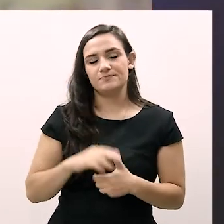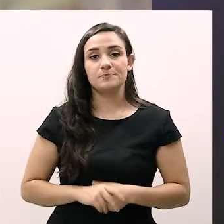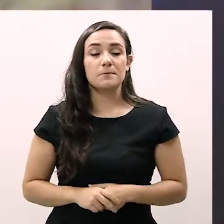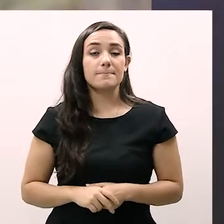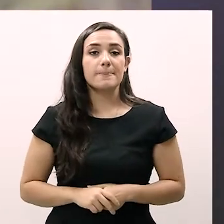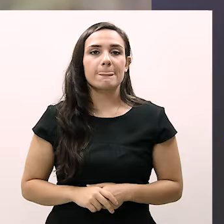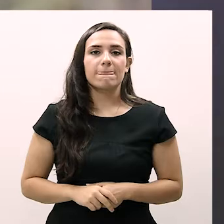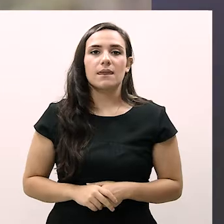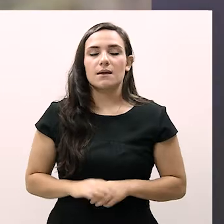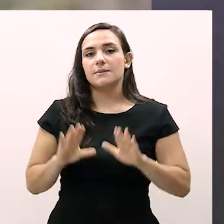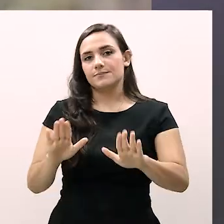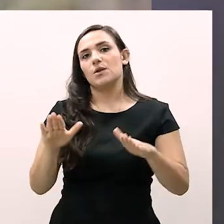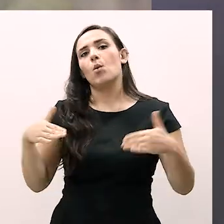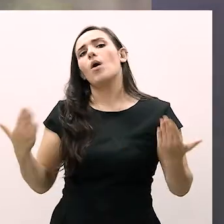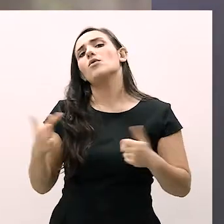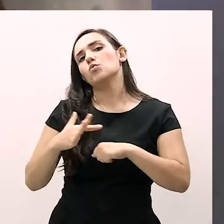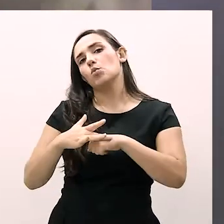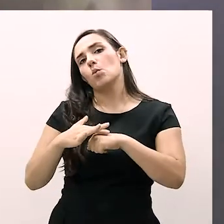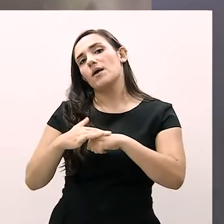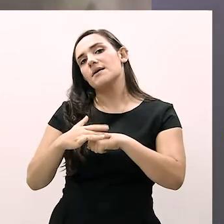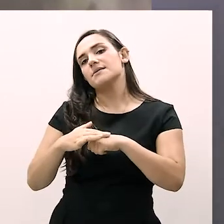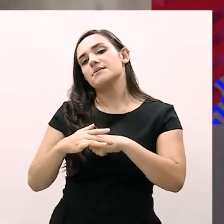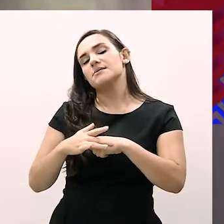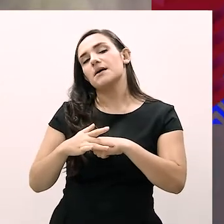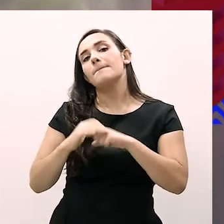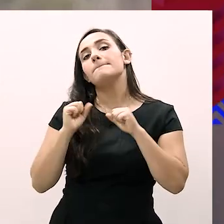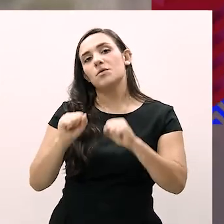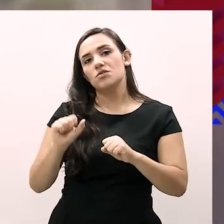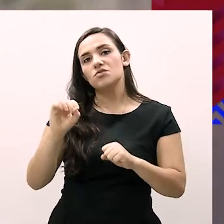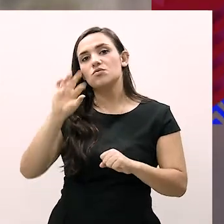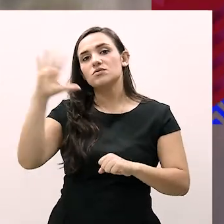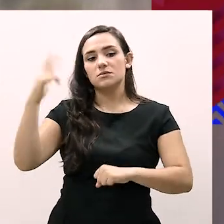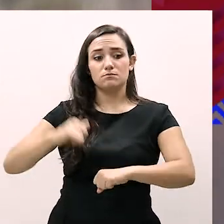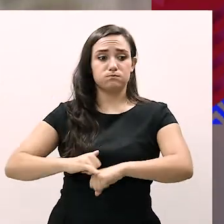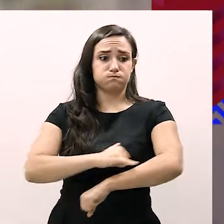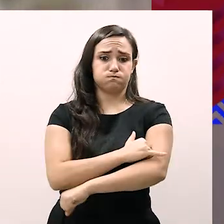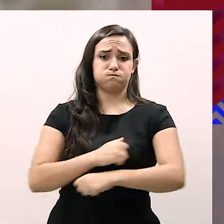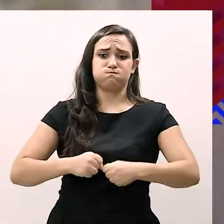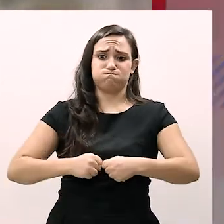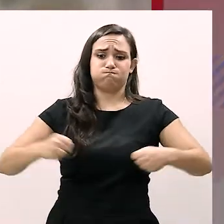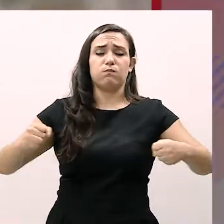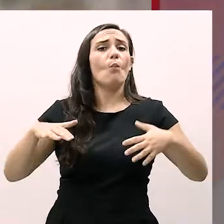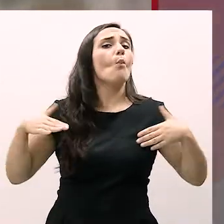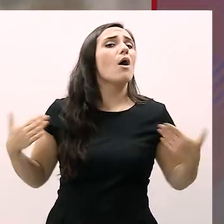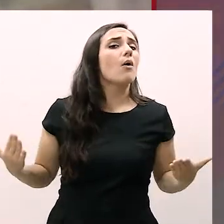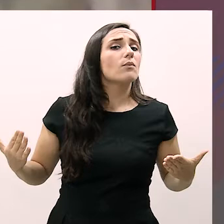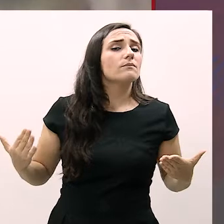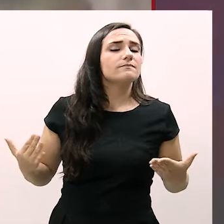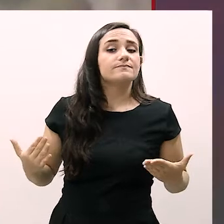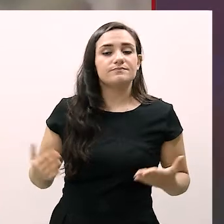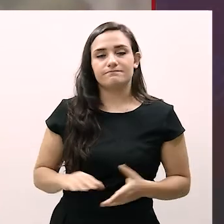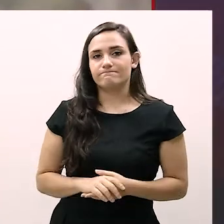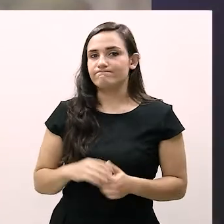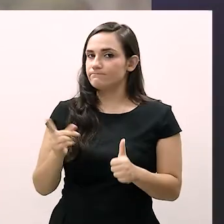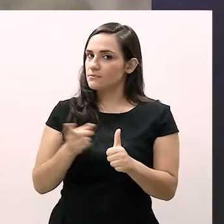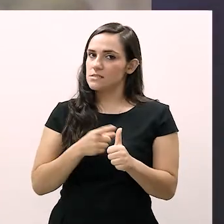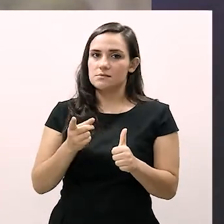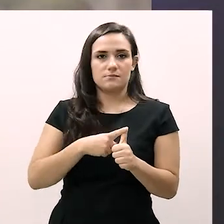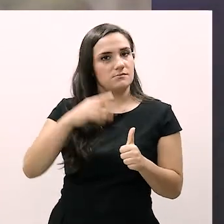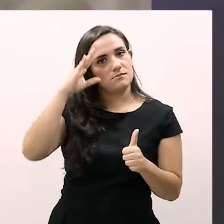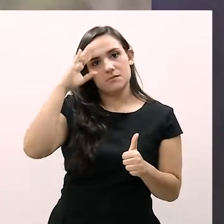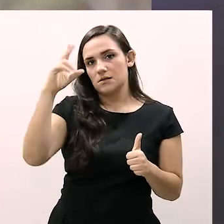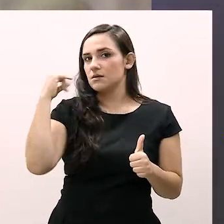seriam essas doenças que a obesidade ocasiona nos pacientes? A mais importante e